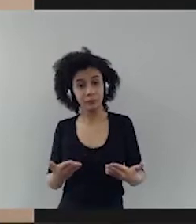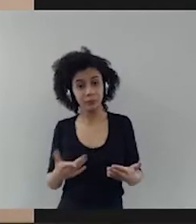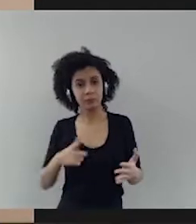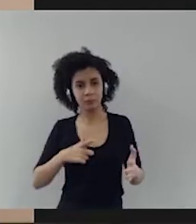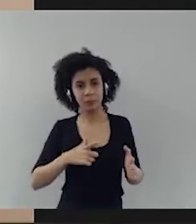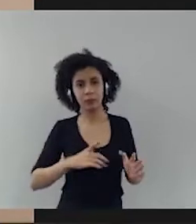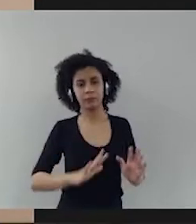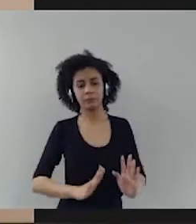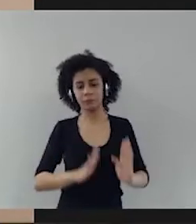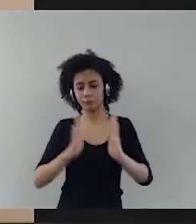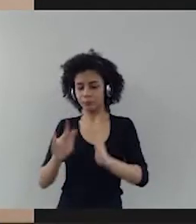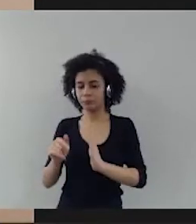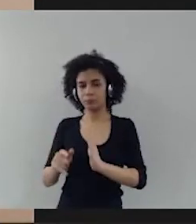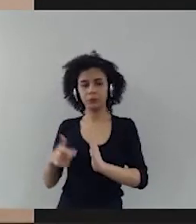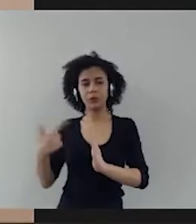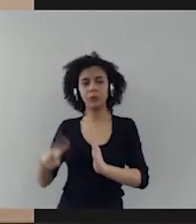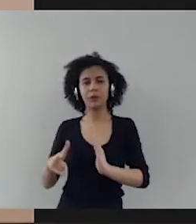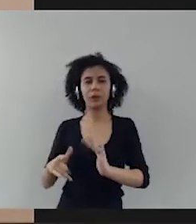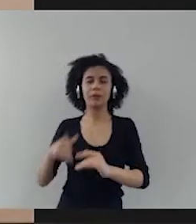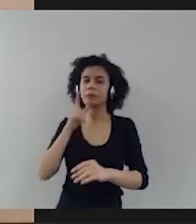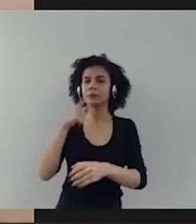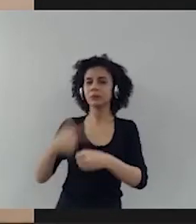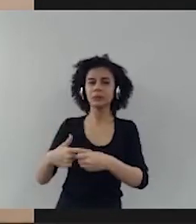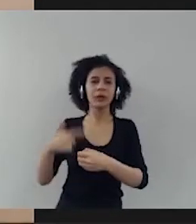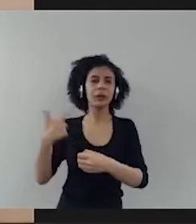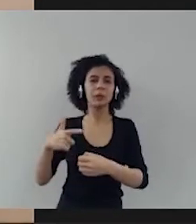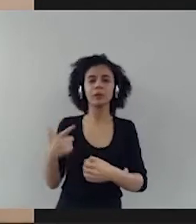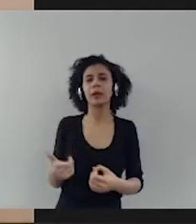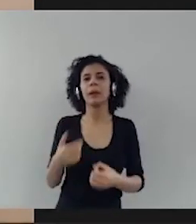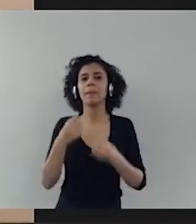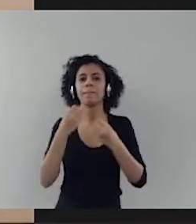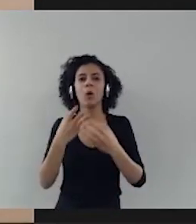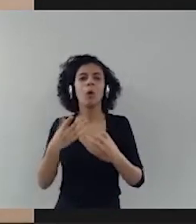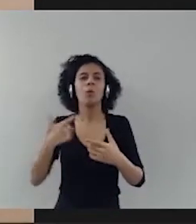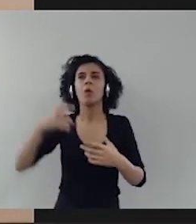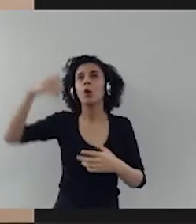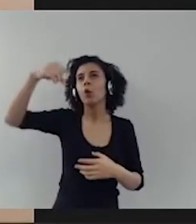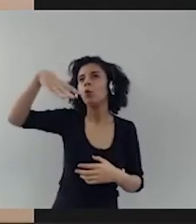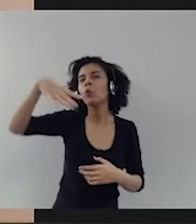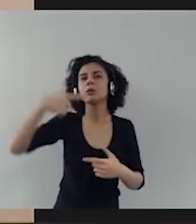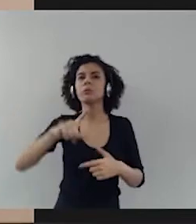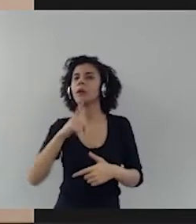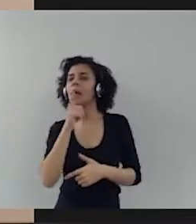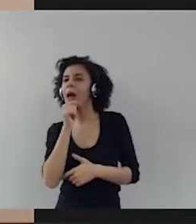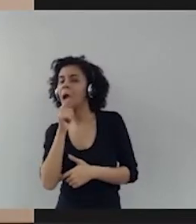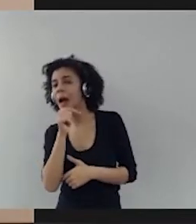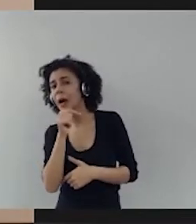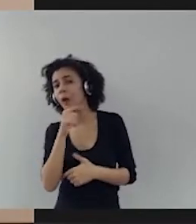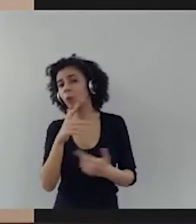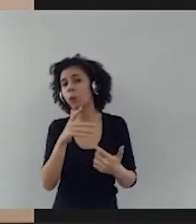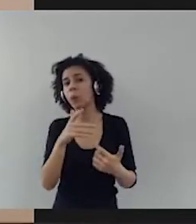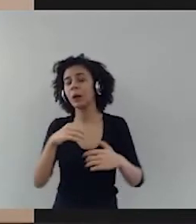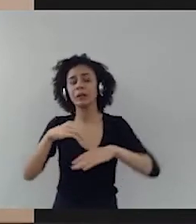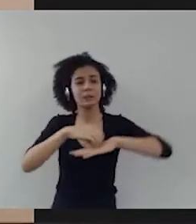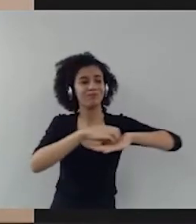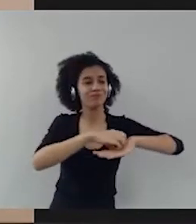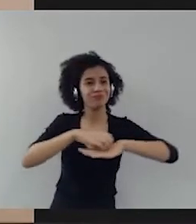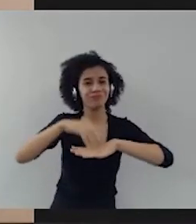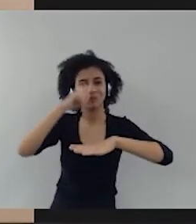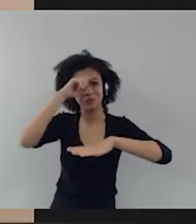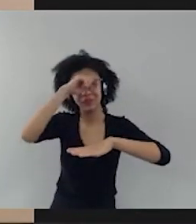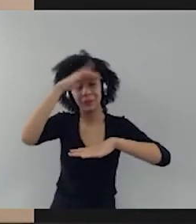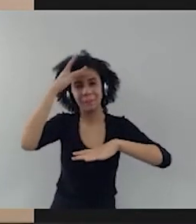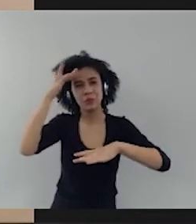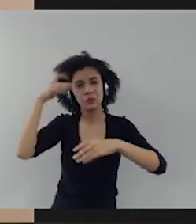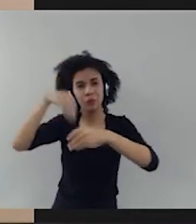há infraestrutura, em que, na verdade, as moradias são moradias precárias e com muita dificuldade para a população que